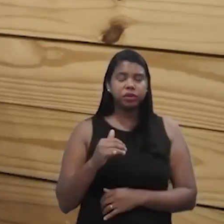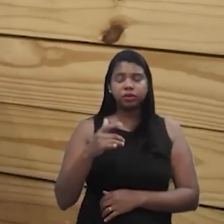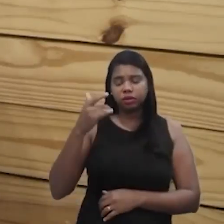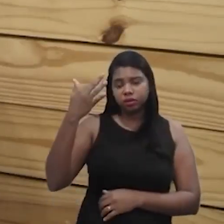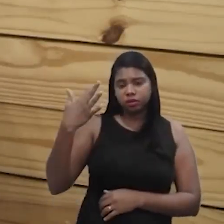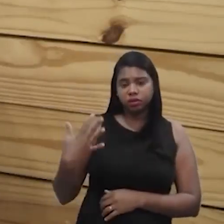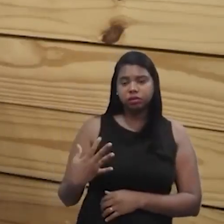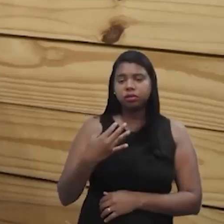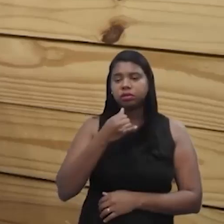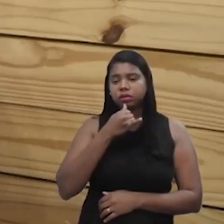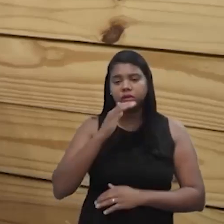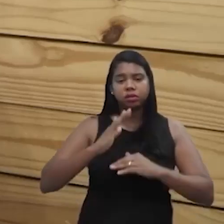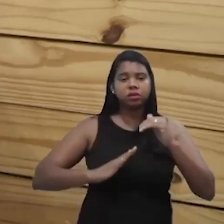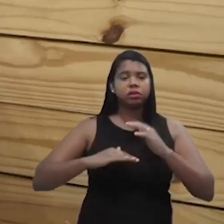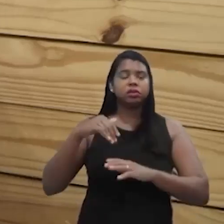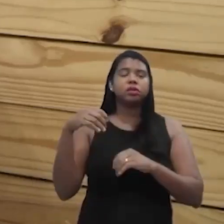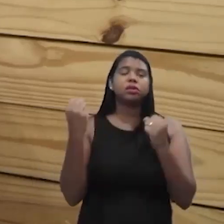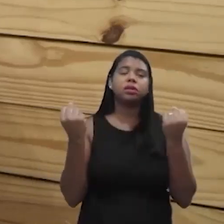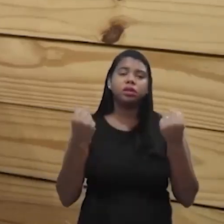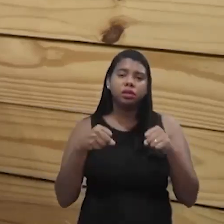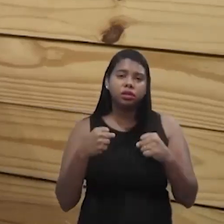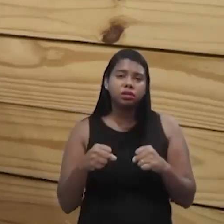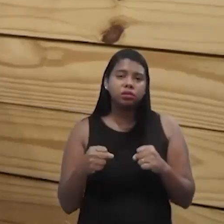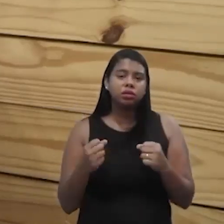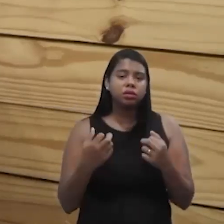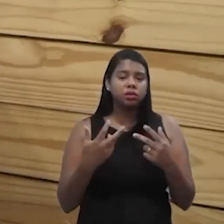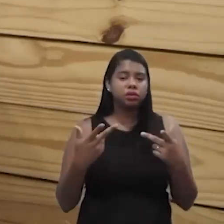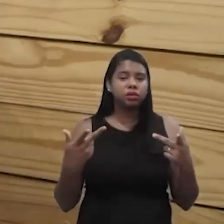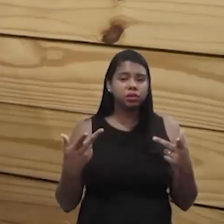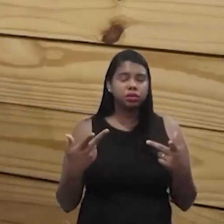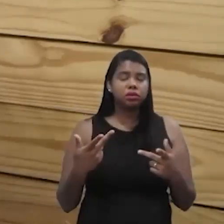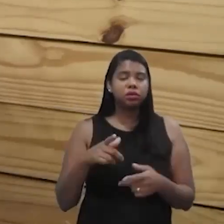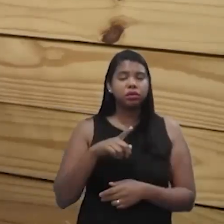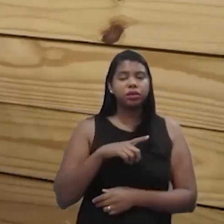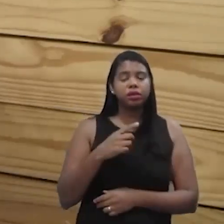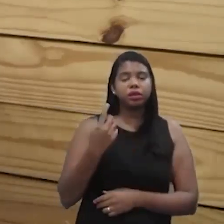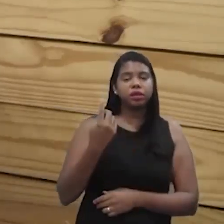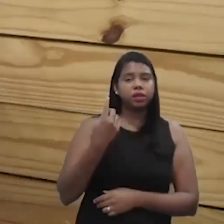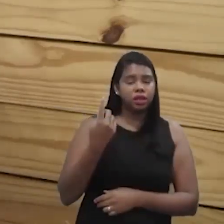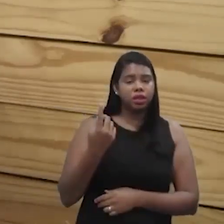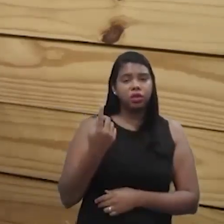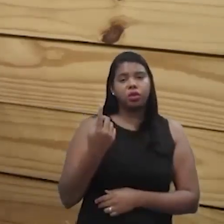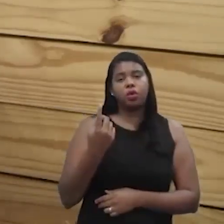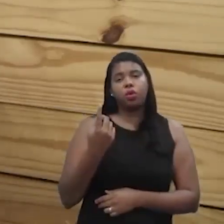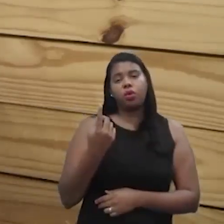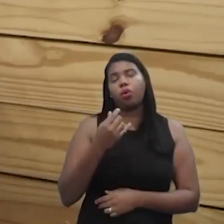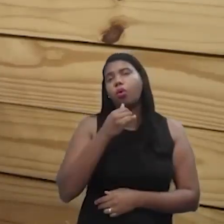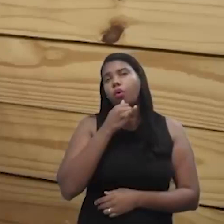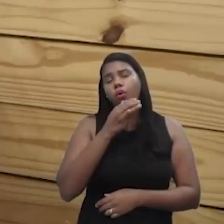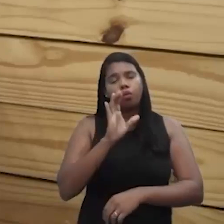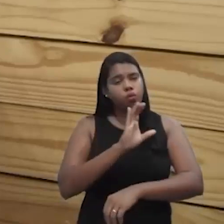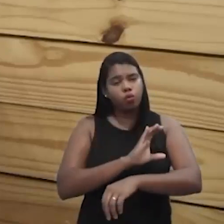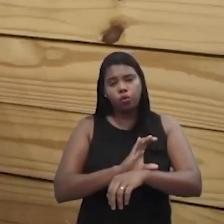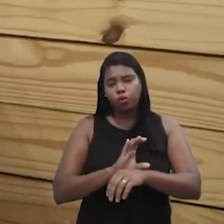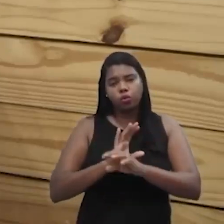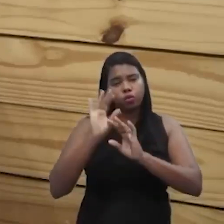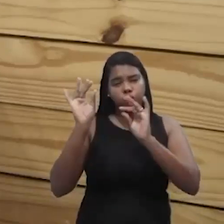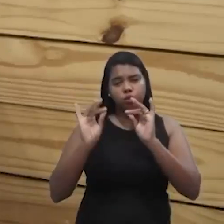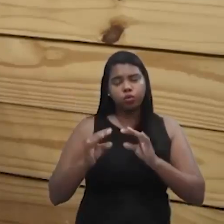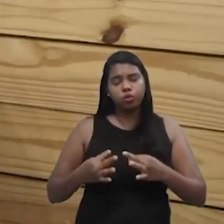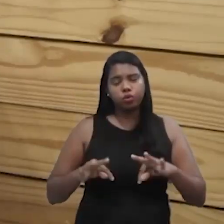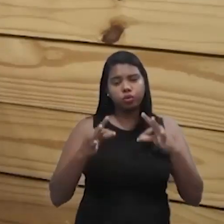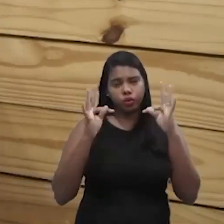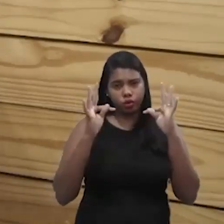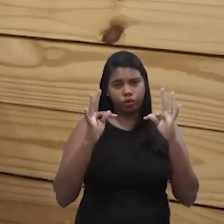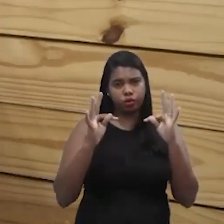está falando que o profissional precisa, para exercer qualquer função, ele tem uma formação específica em TIC, né, em tecnologia